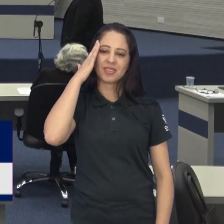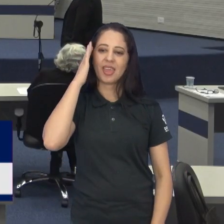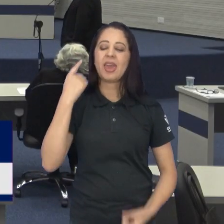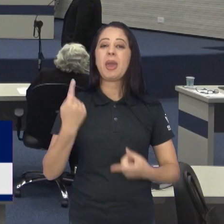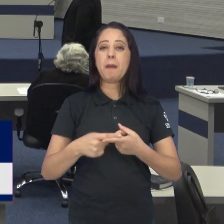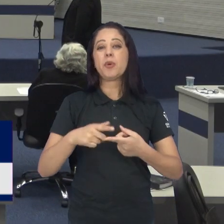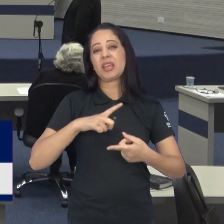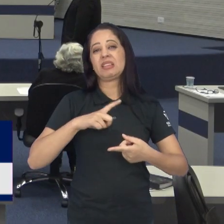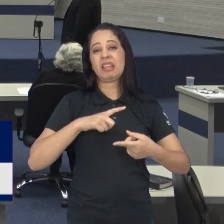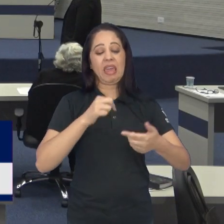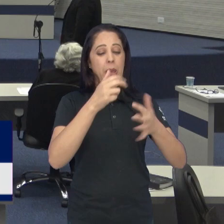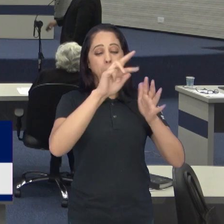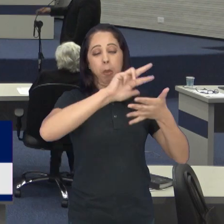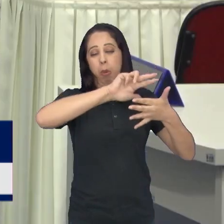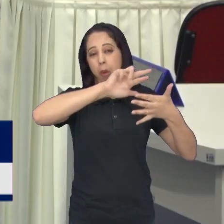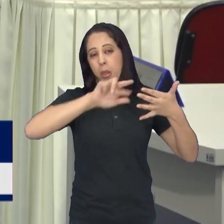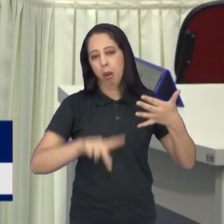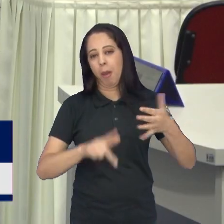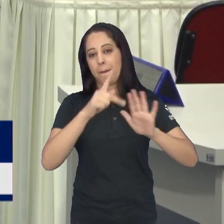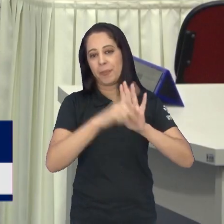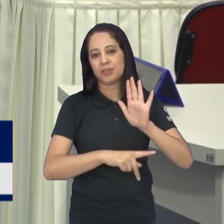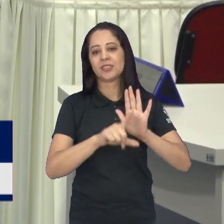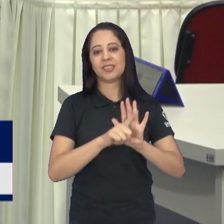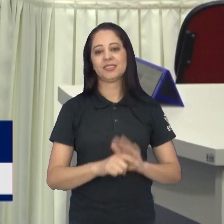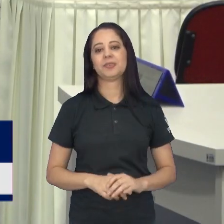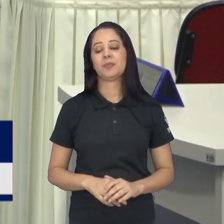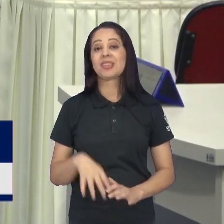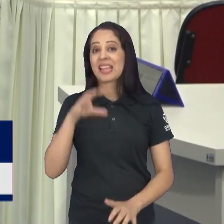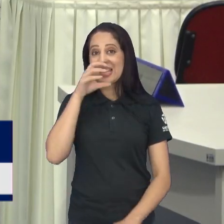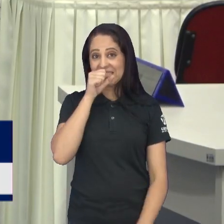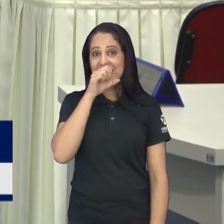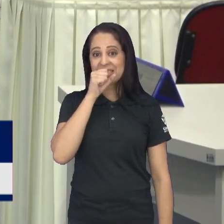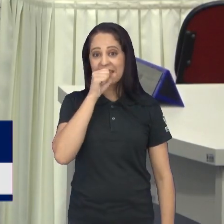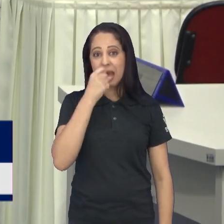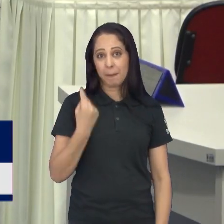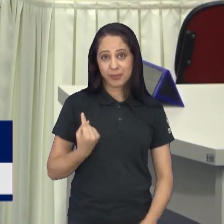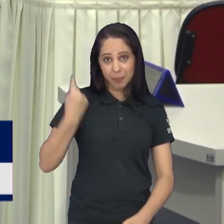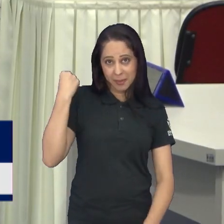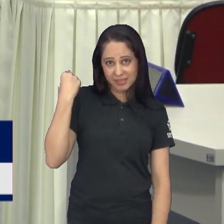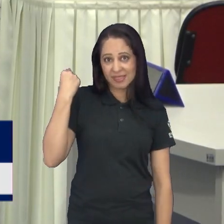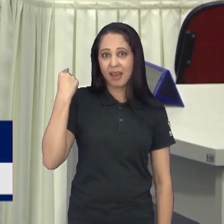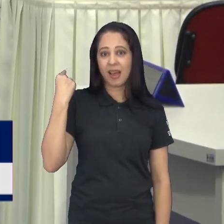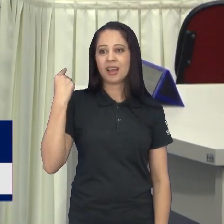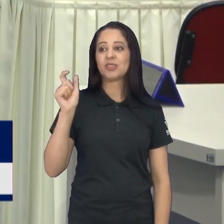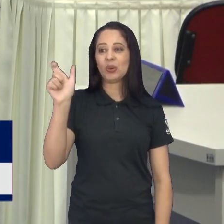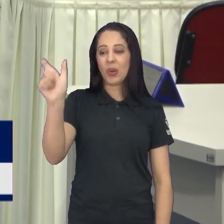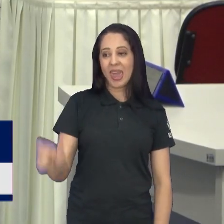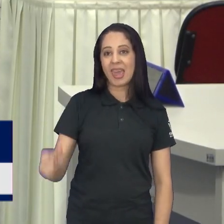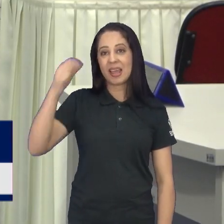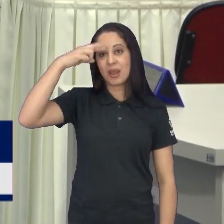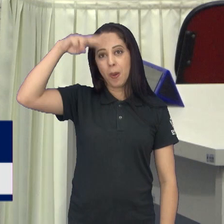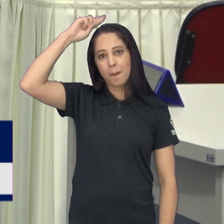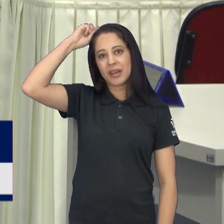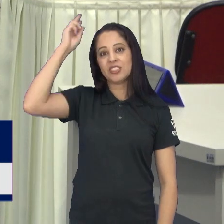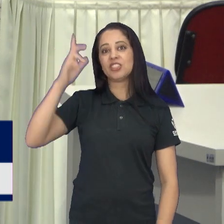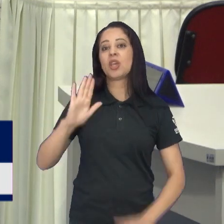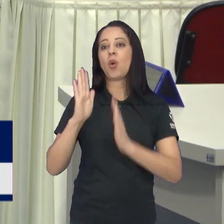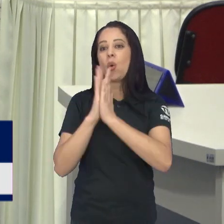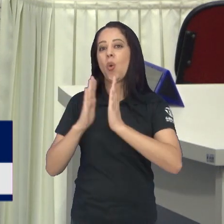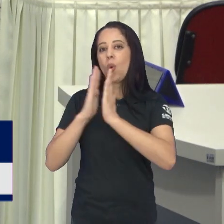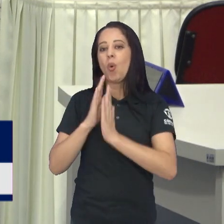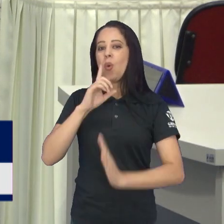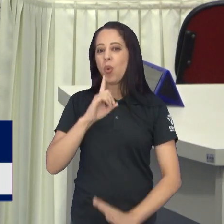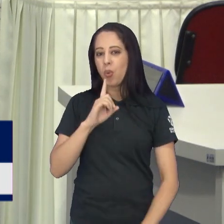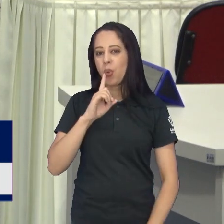são muito grandes. É realmente no sábado, foi aniversário do Robertinho da padaria. Você não